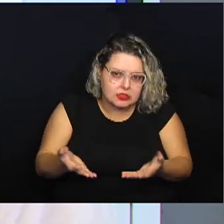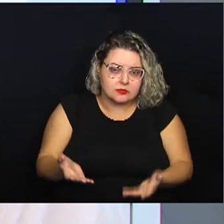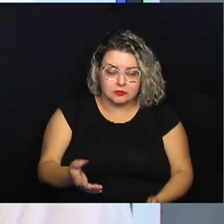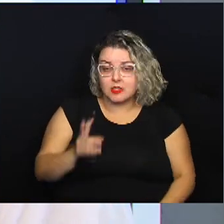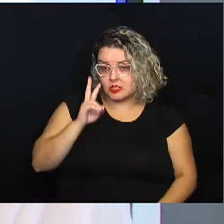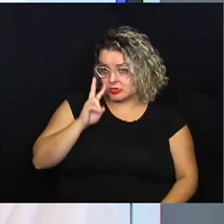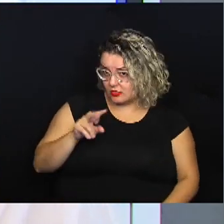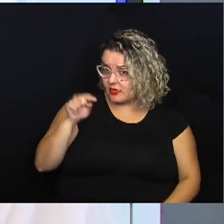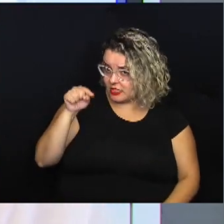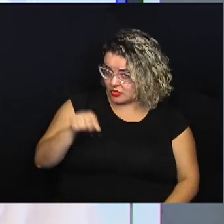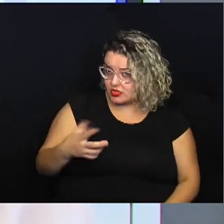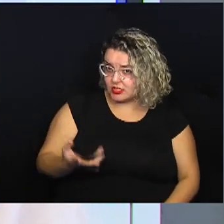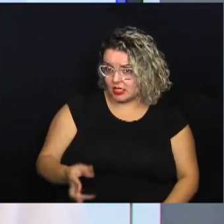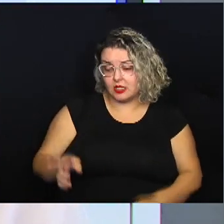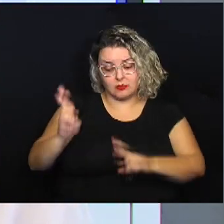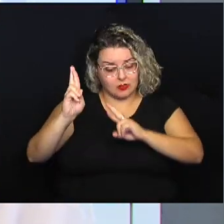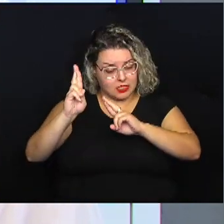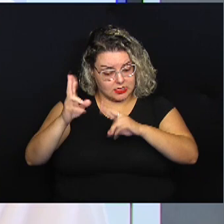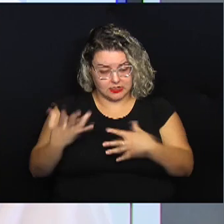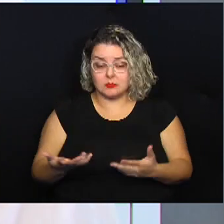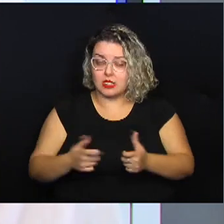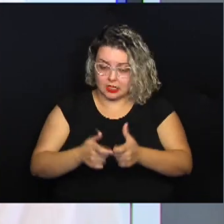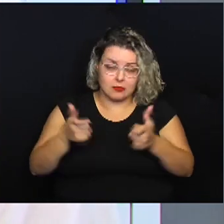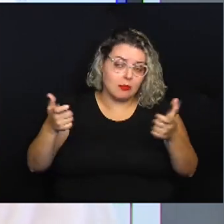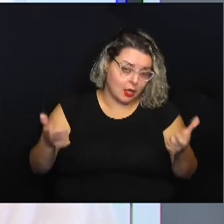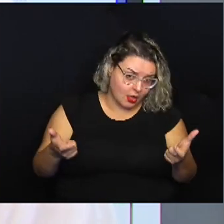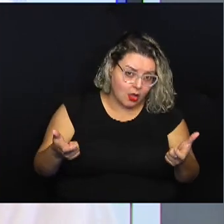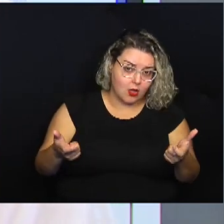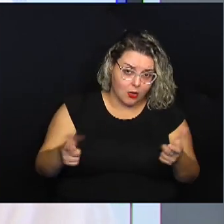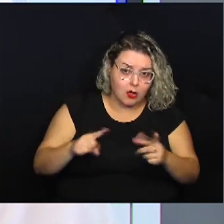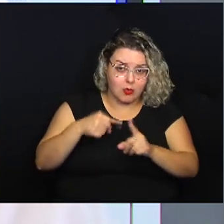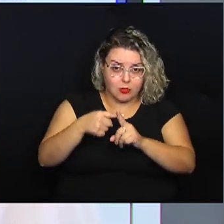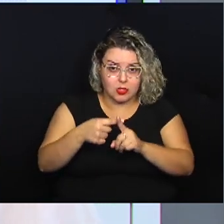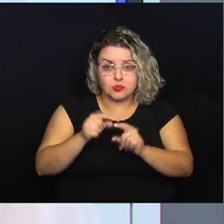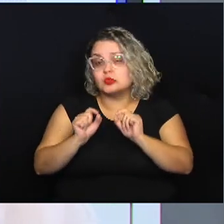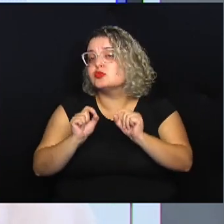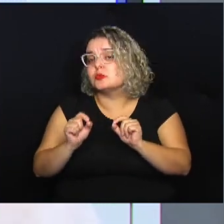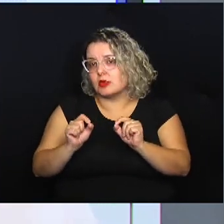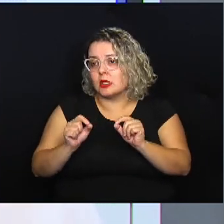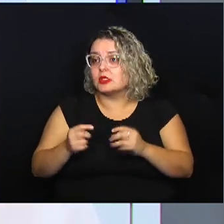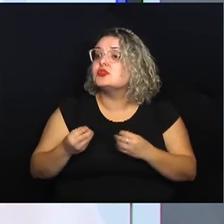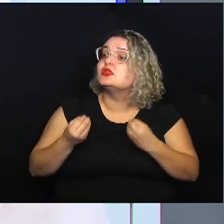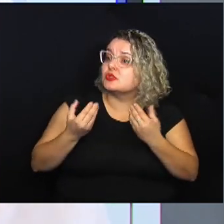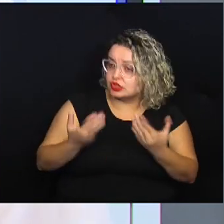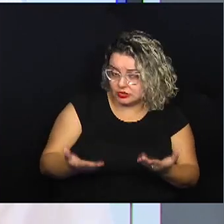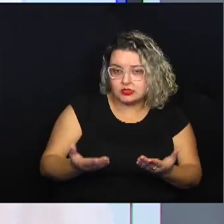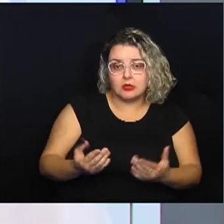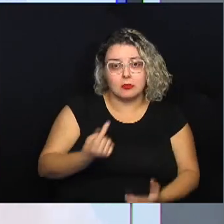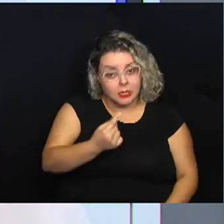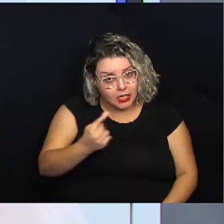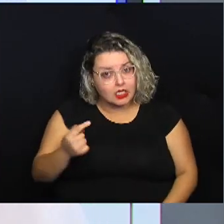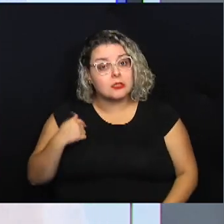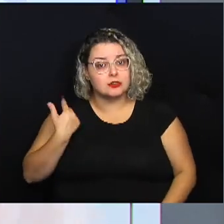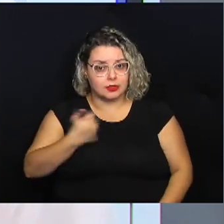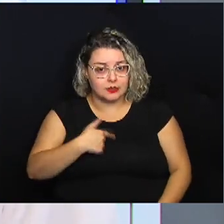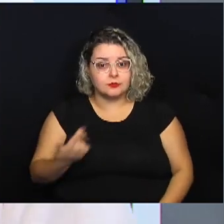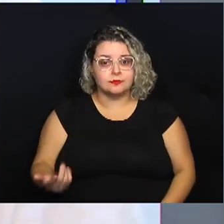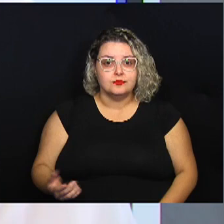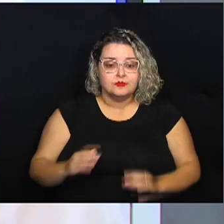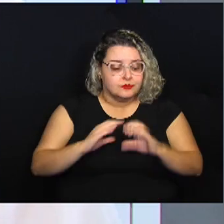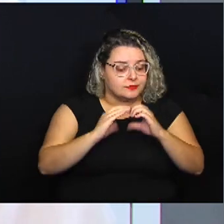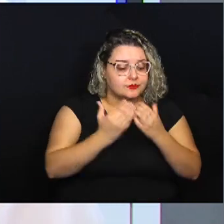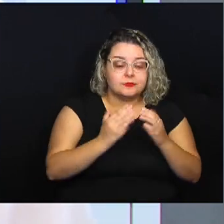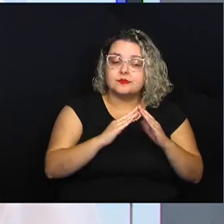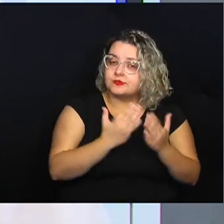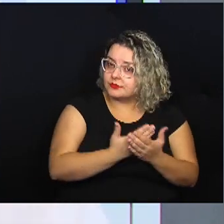vejo nele uma expectativa, algo muito positivo no sentido de trazer para cada um de nós, seja na sua comunidade escolar,